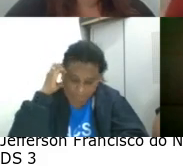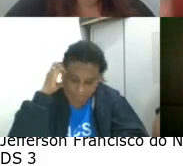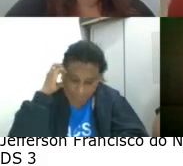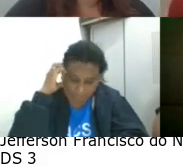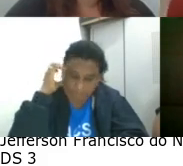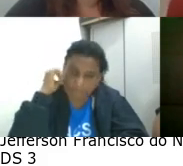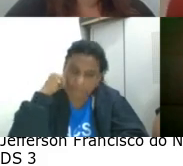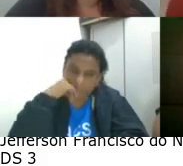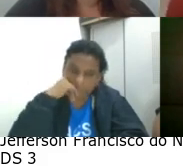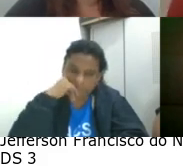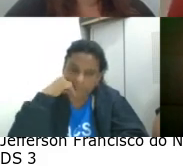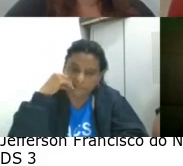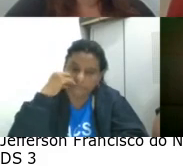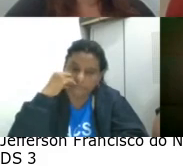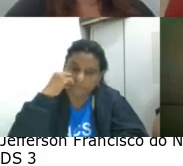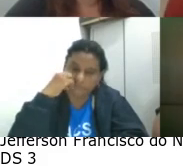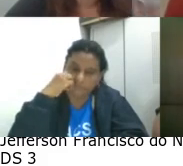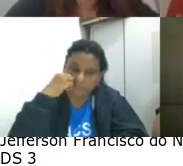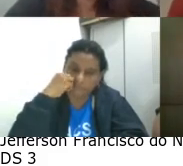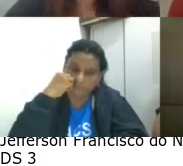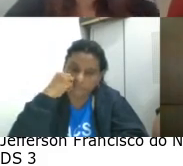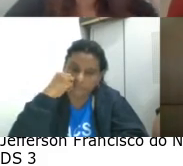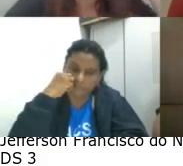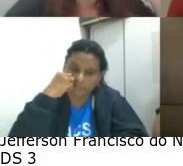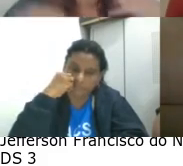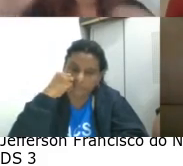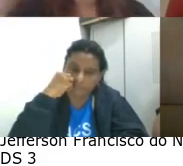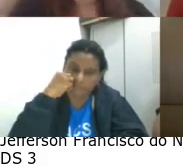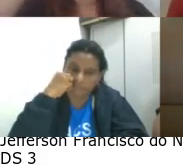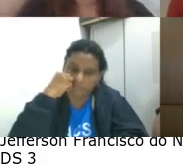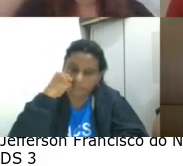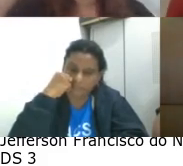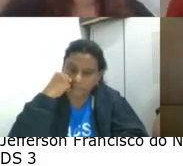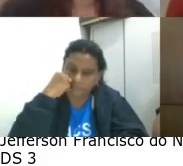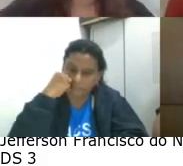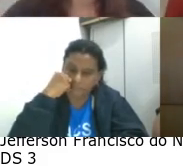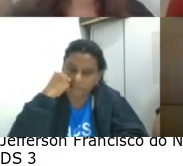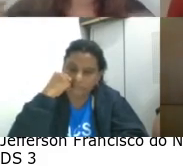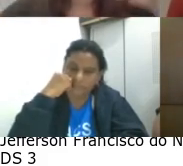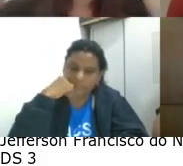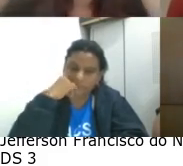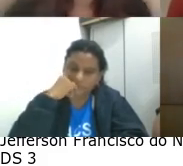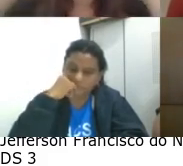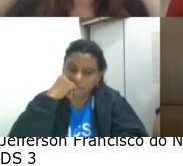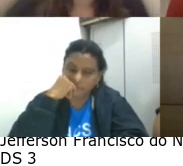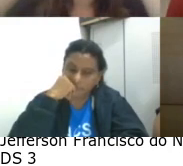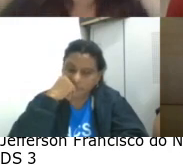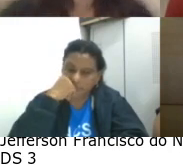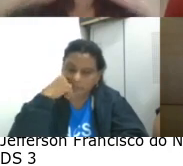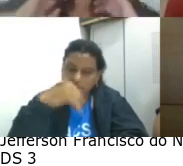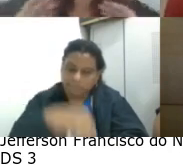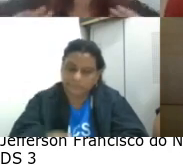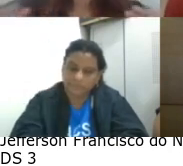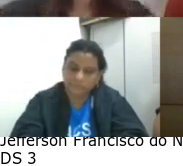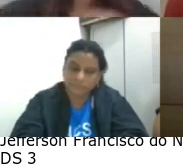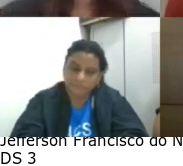TDO da gente dura 100 meses pela garantia de que de fato ele está fazendo esse acompanhamento então o agente de saúde